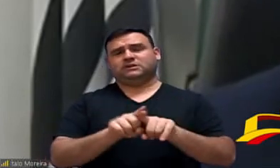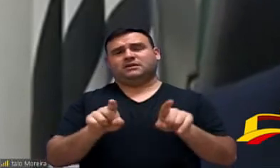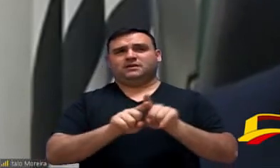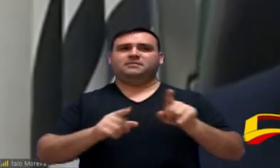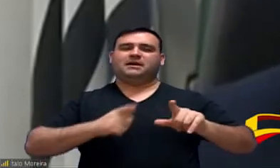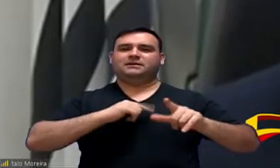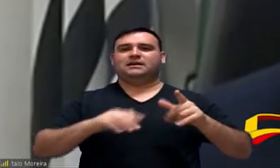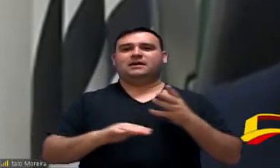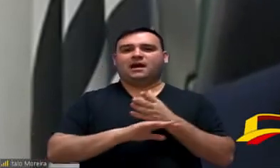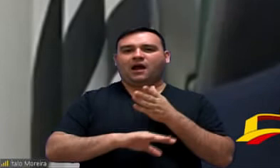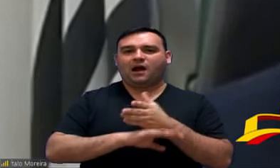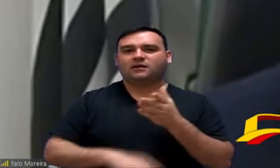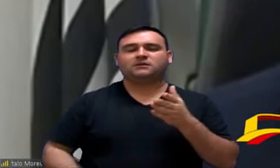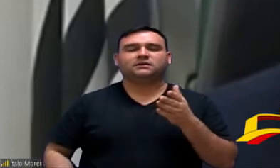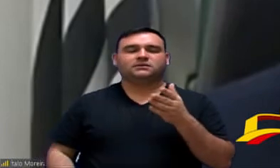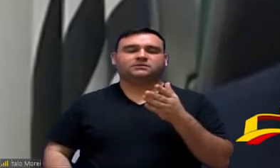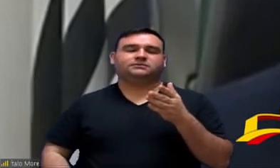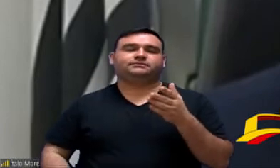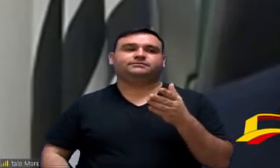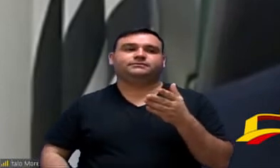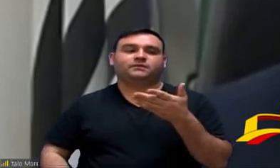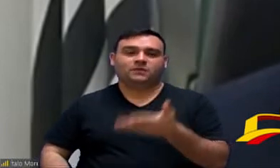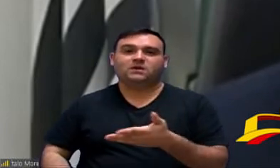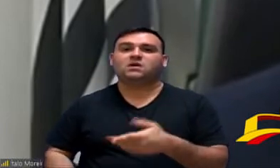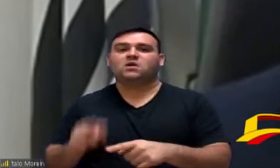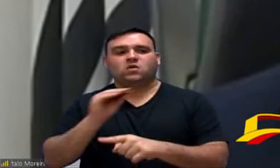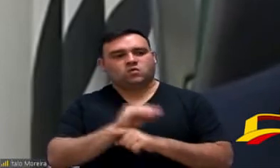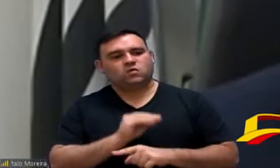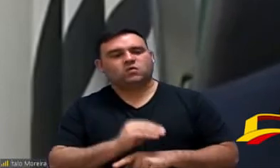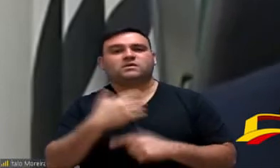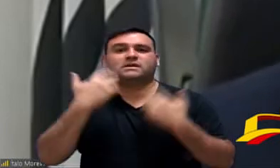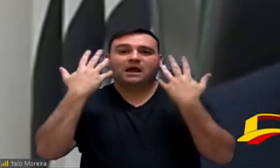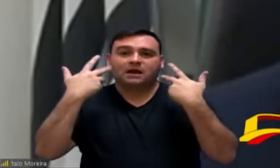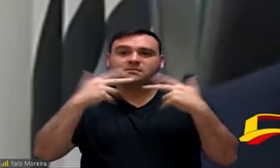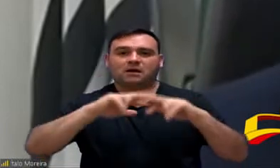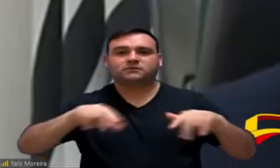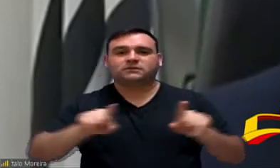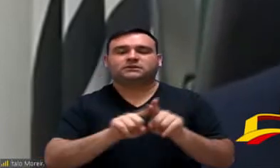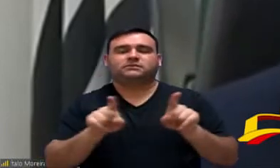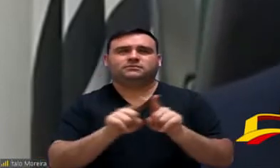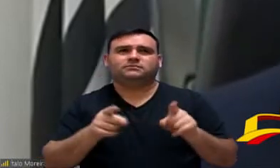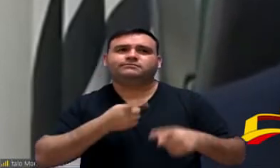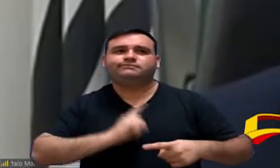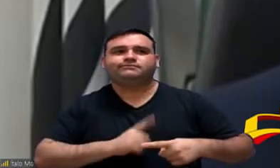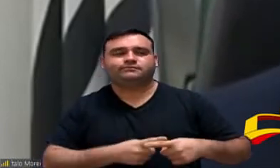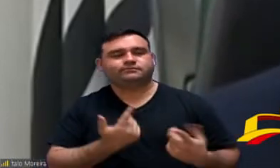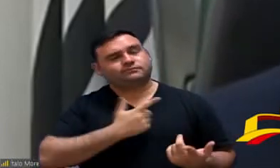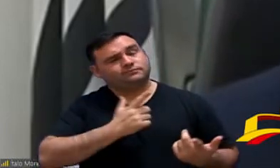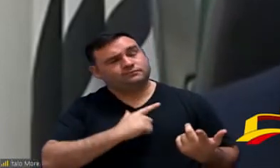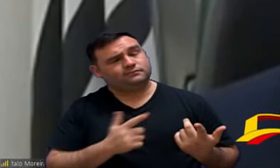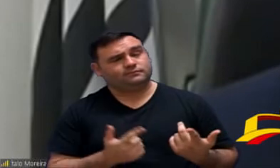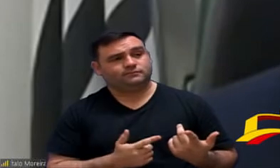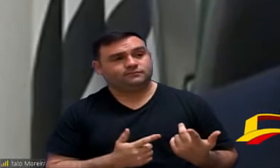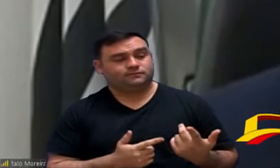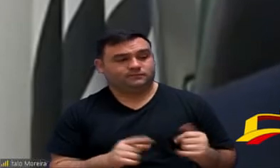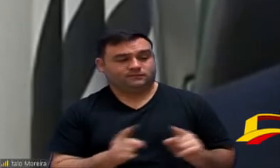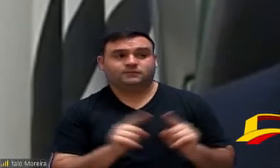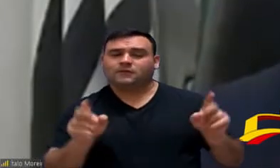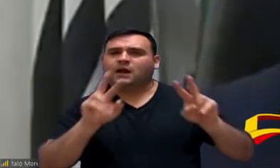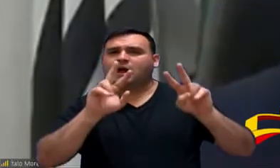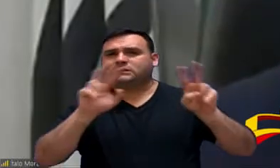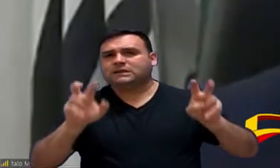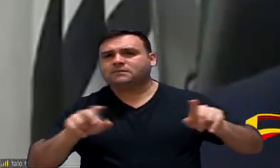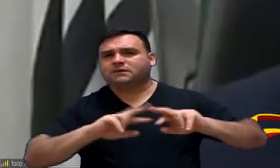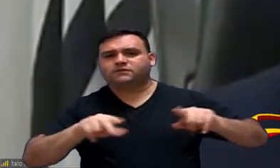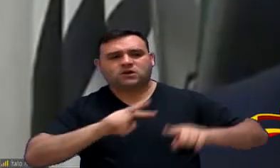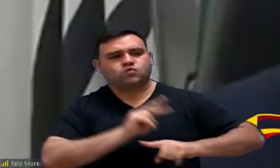acesso a eles, né, que cuidam de vários animais, para ter essas questões